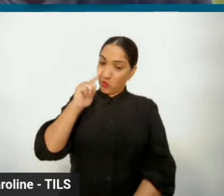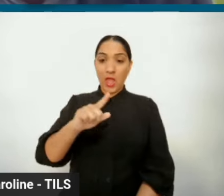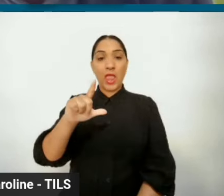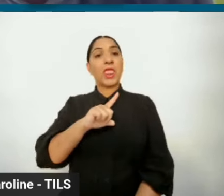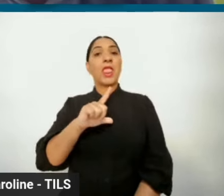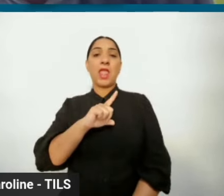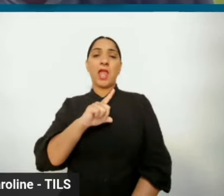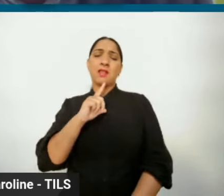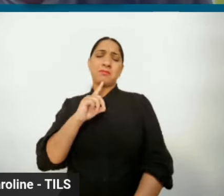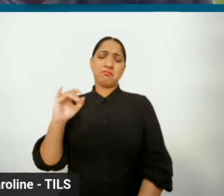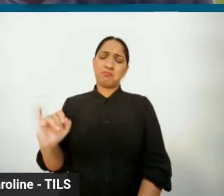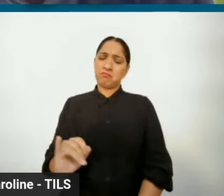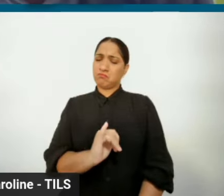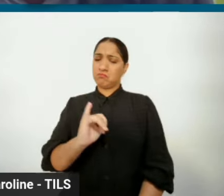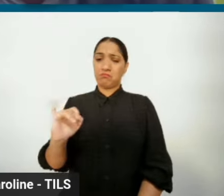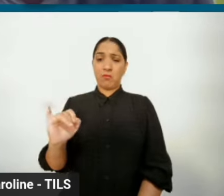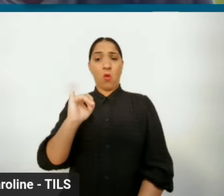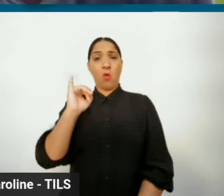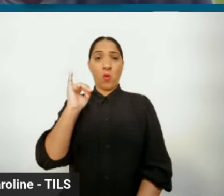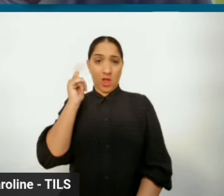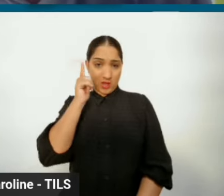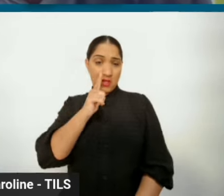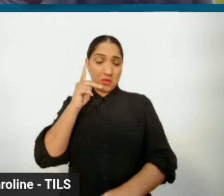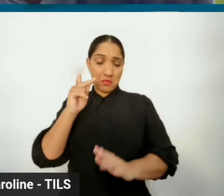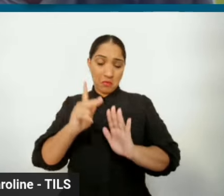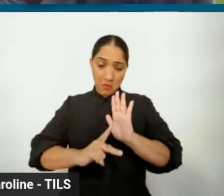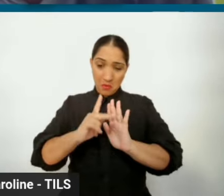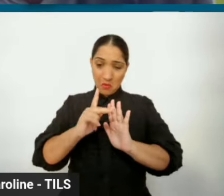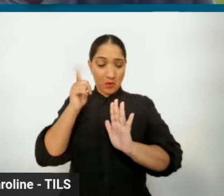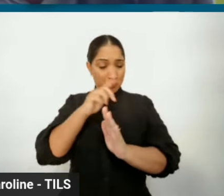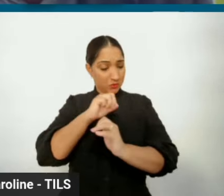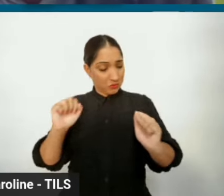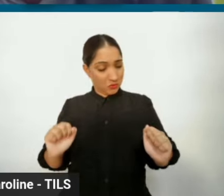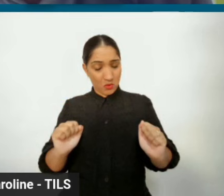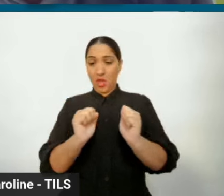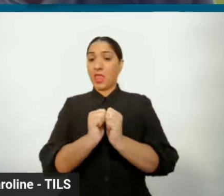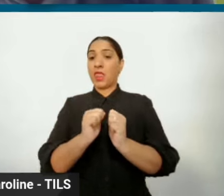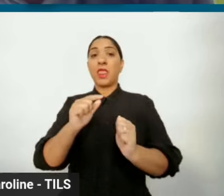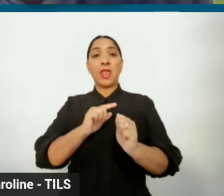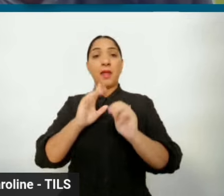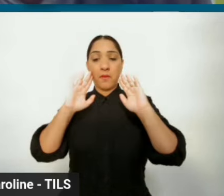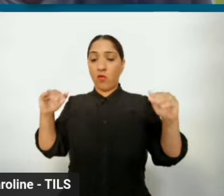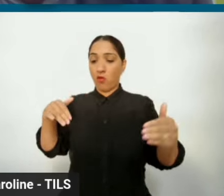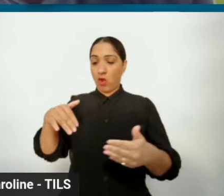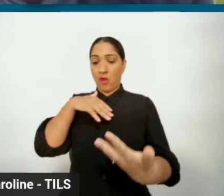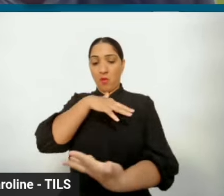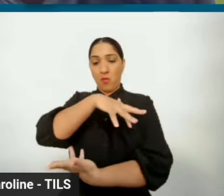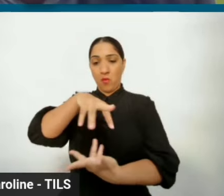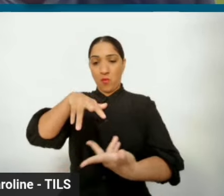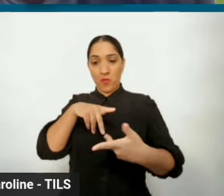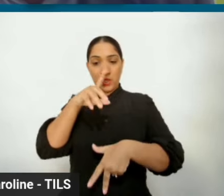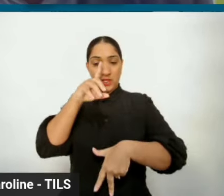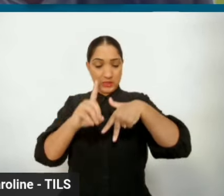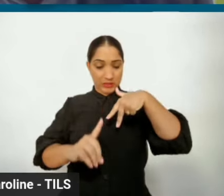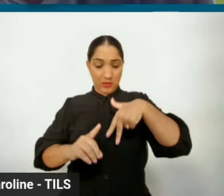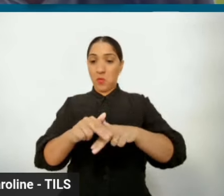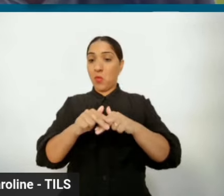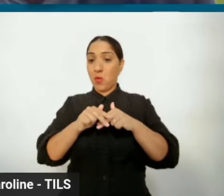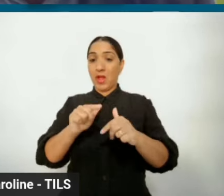referência para todos nós, principalmente no mundo dos direitos das pessoas com deficiência, pelo tanto